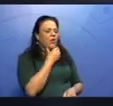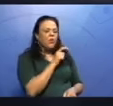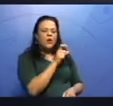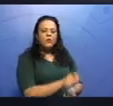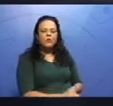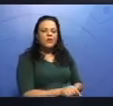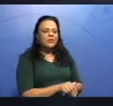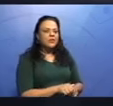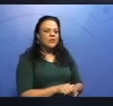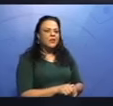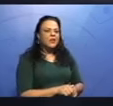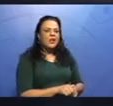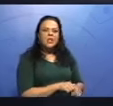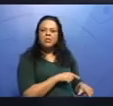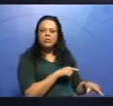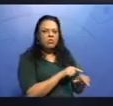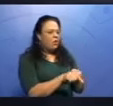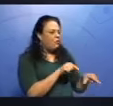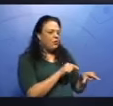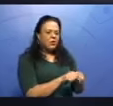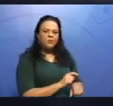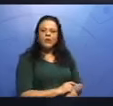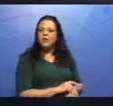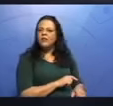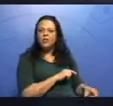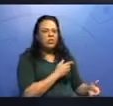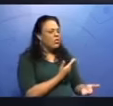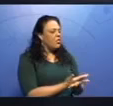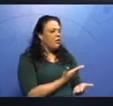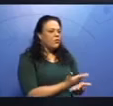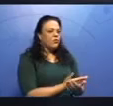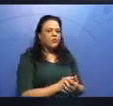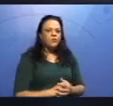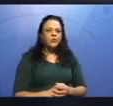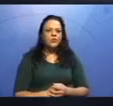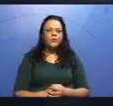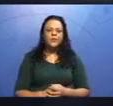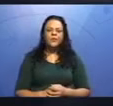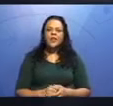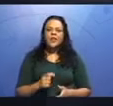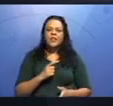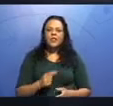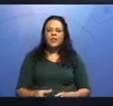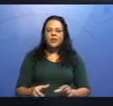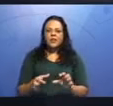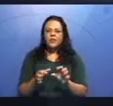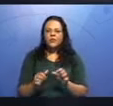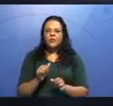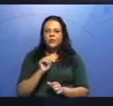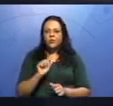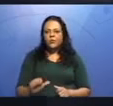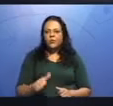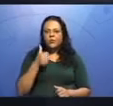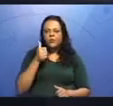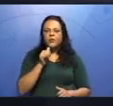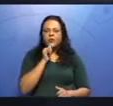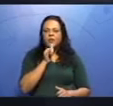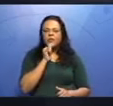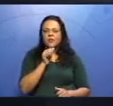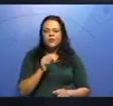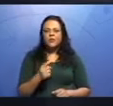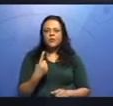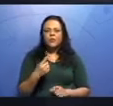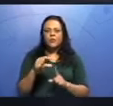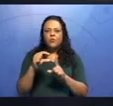havia dito, sugere a ideia de adição, de acréscimo. No primeiro exemplo, duas ações ou ideias se apresentam em